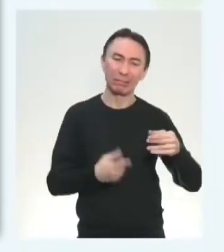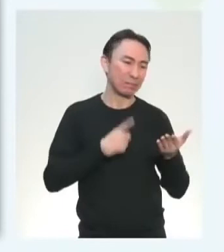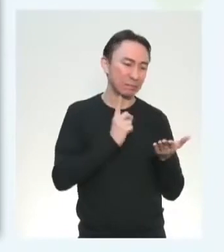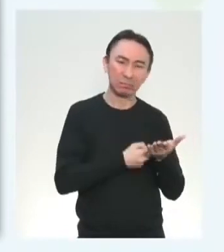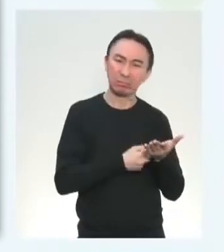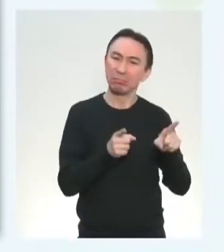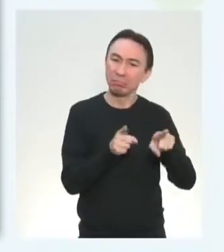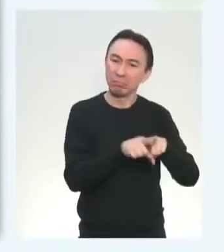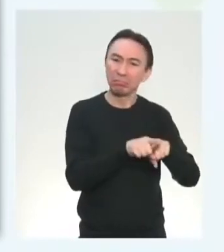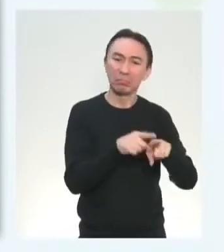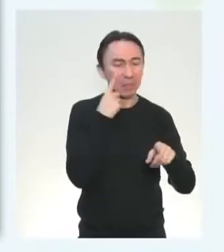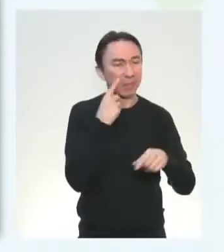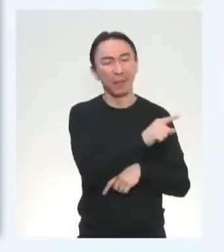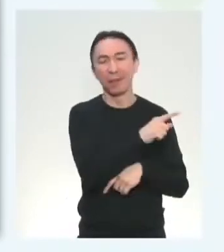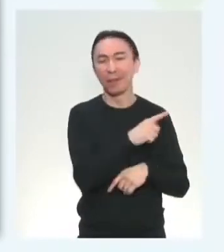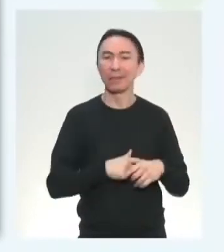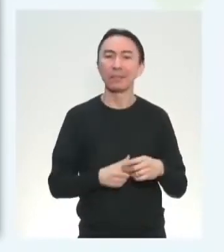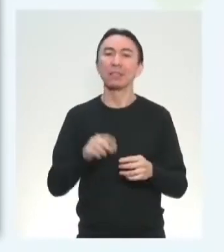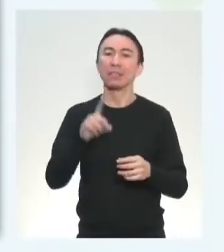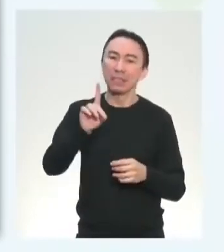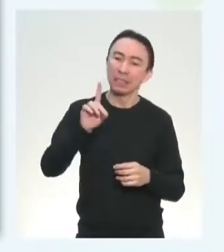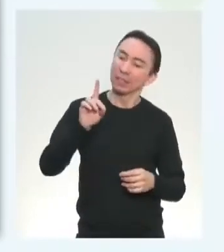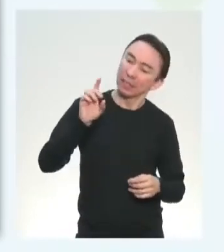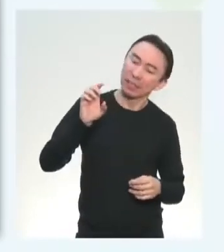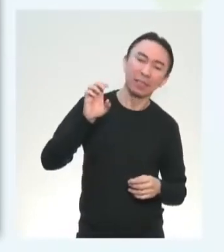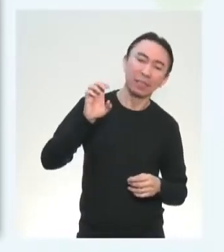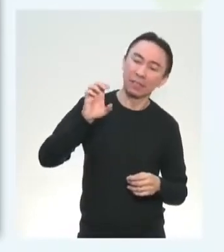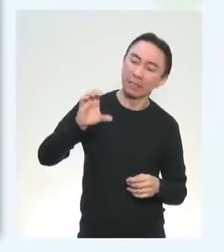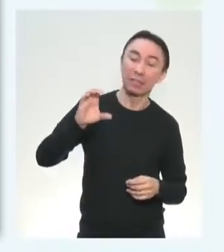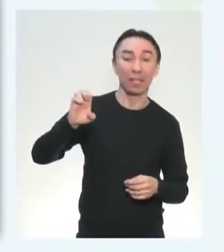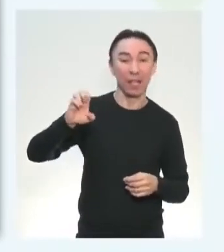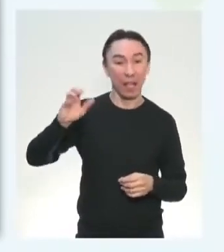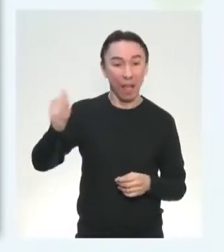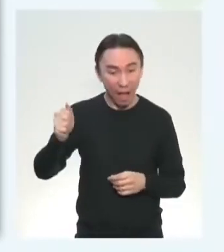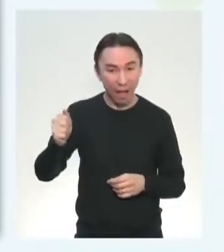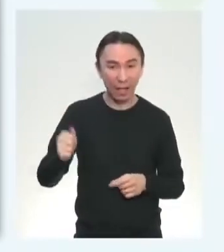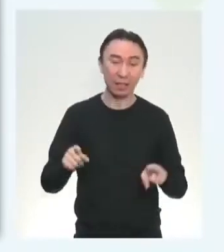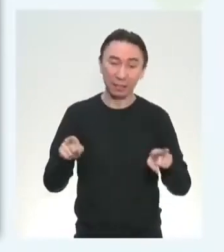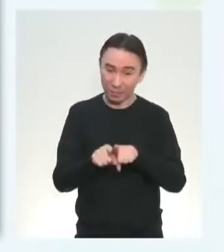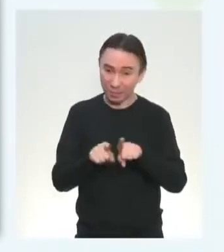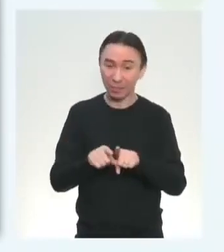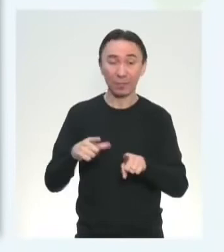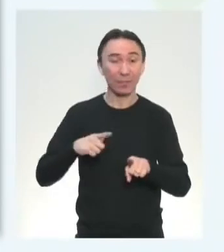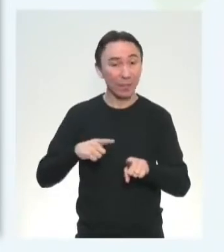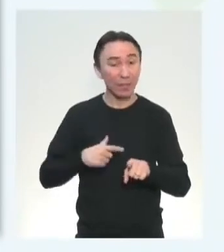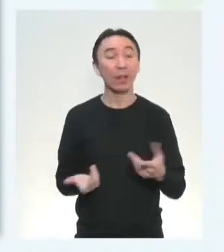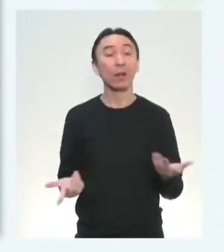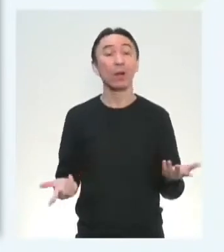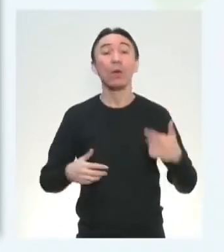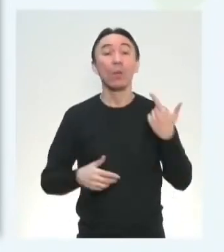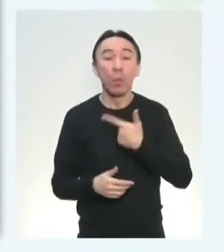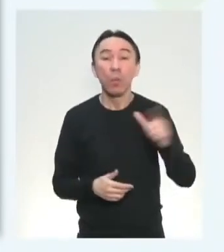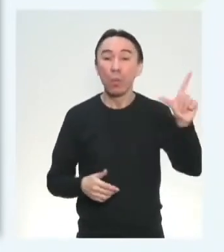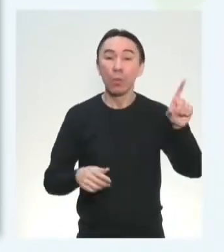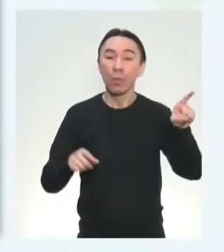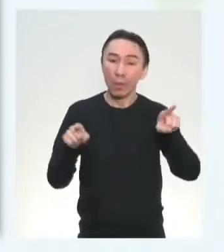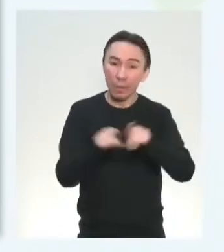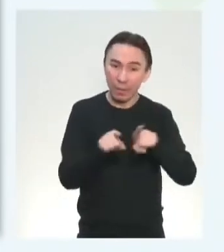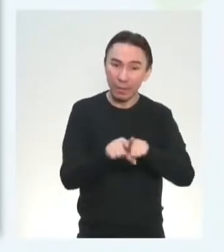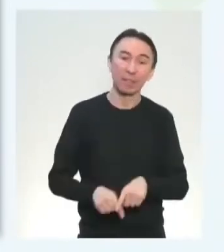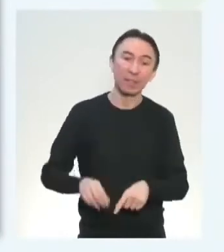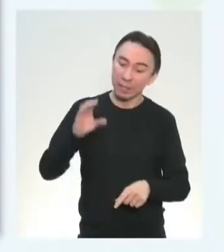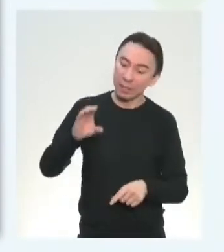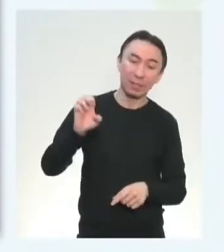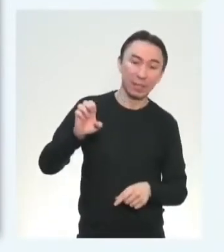Controle do Espaço Aéreo, o DECEA, e o Centro Nacional de Monitoramento e Alertas de Desastres Naturais, o